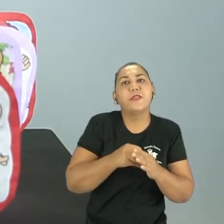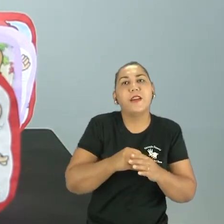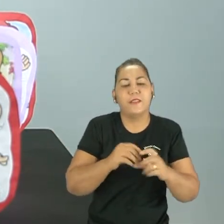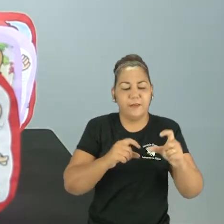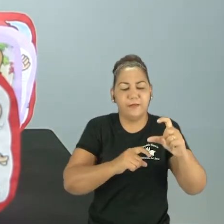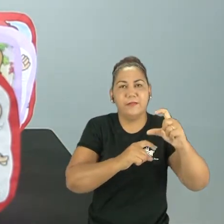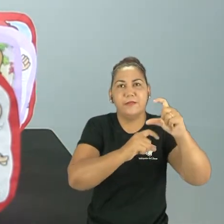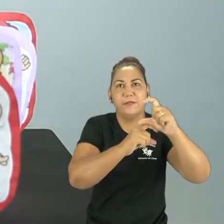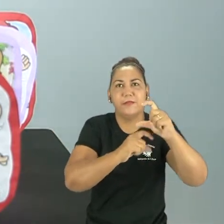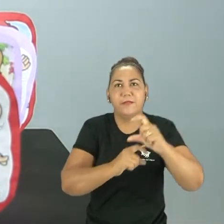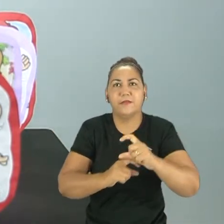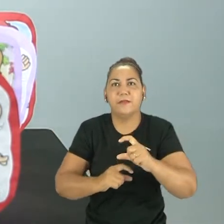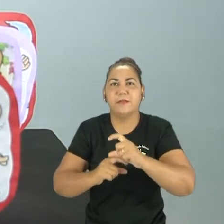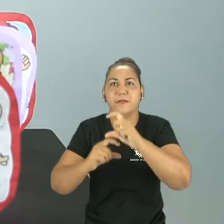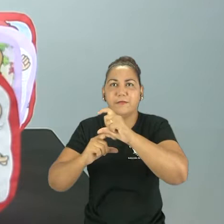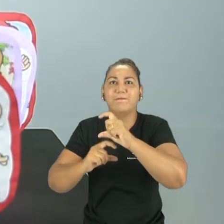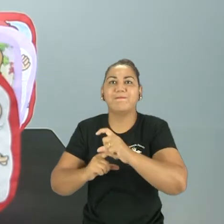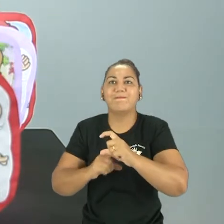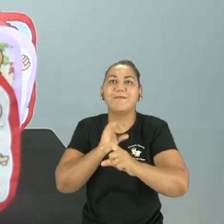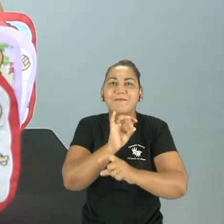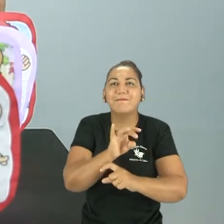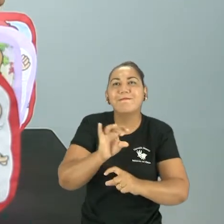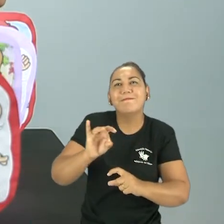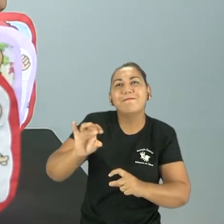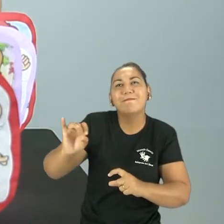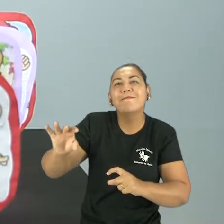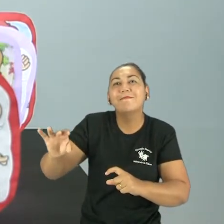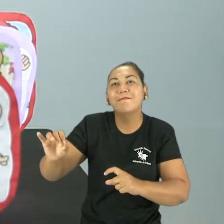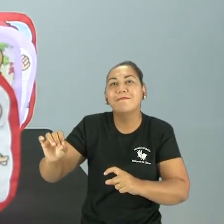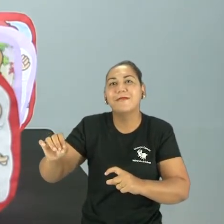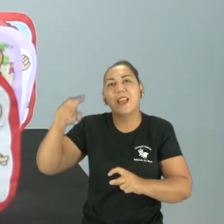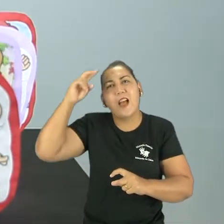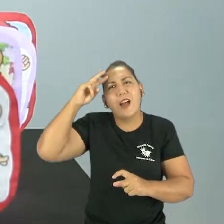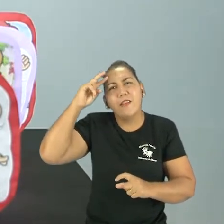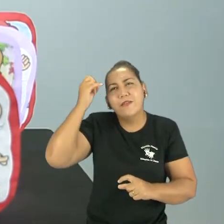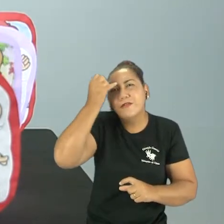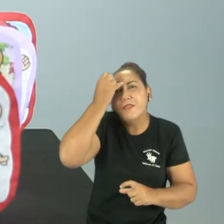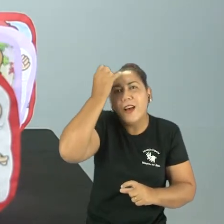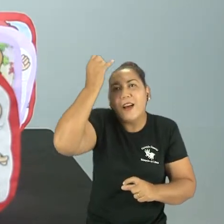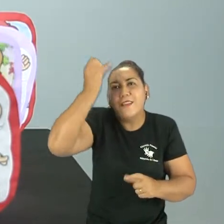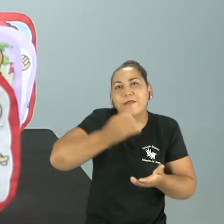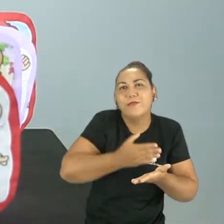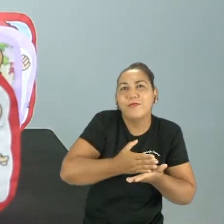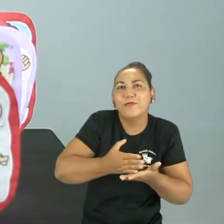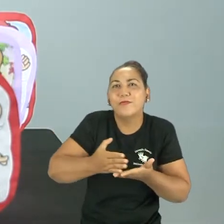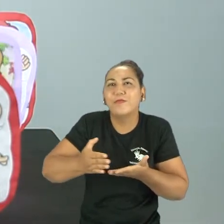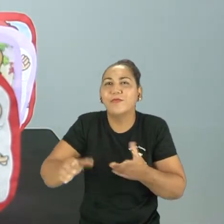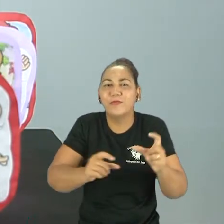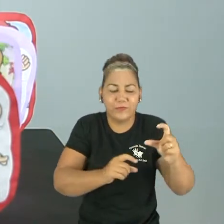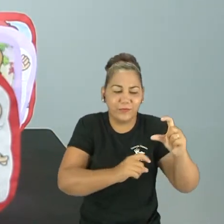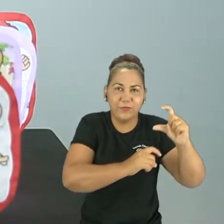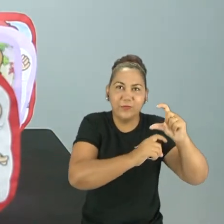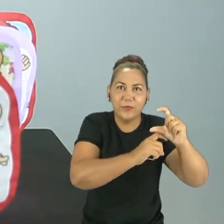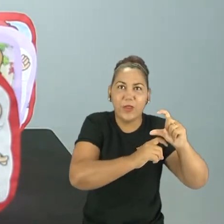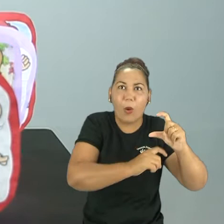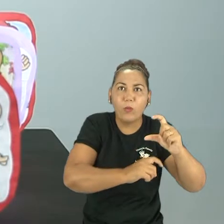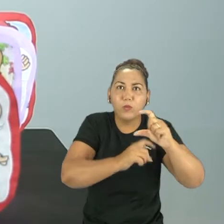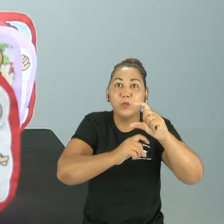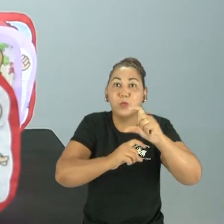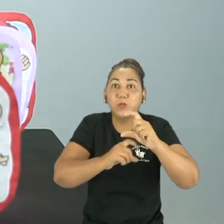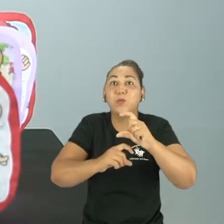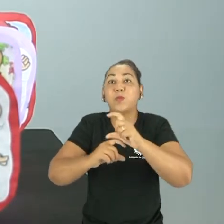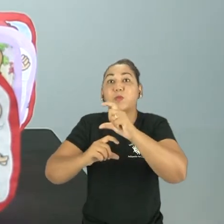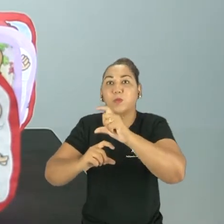quadrinhos. Cada quadrinho vai aumentando a história, né? Você começa com um quadrinho, 2 quadrinhos, 6